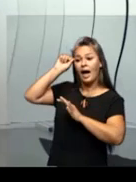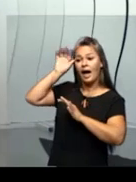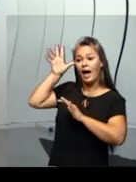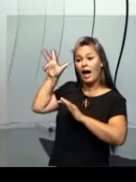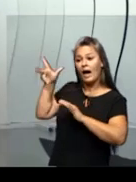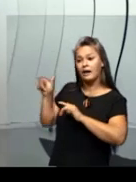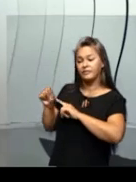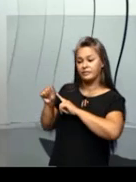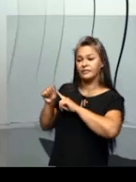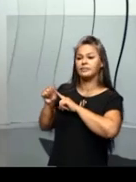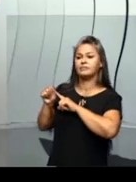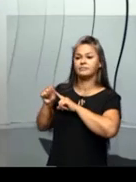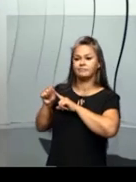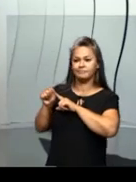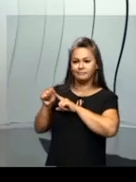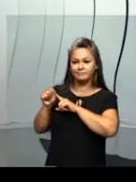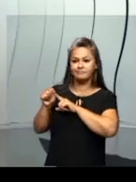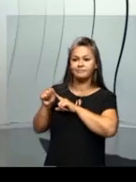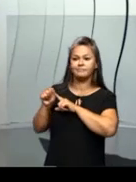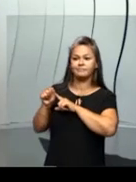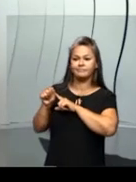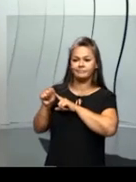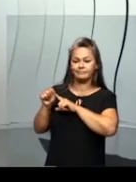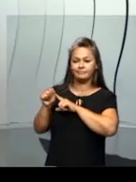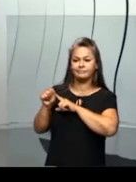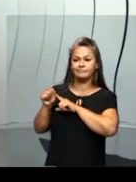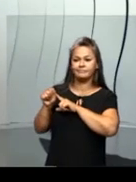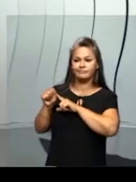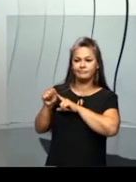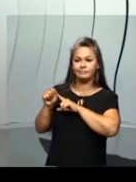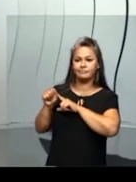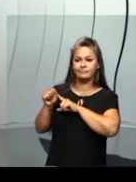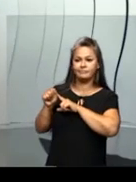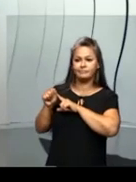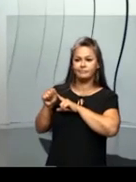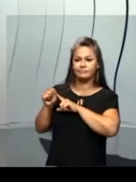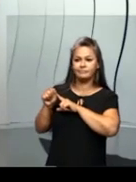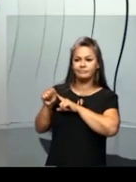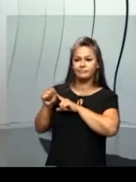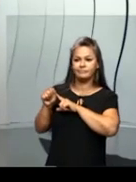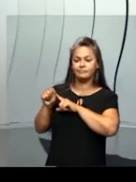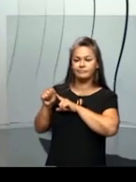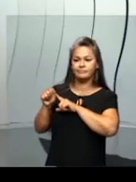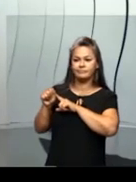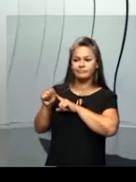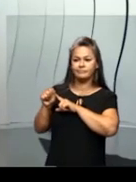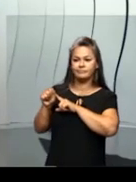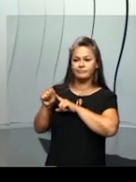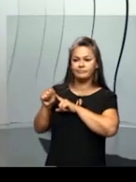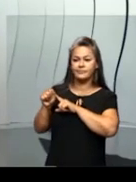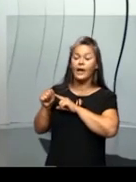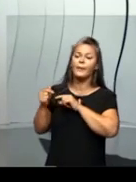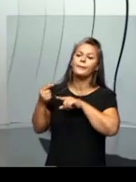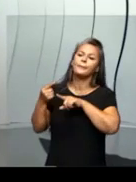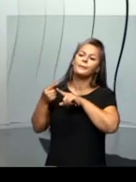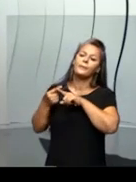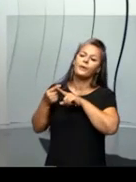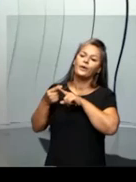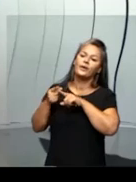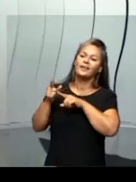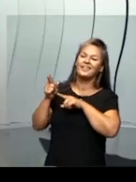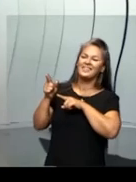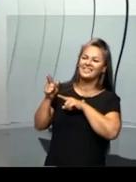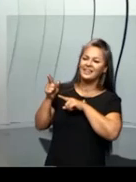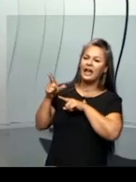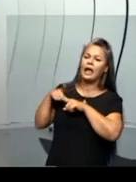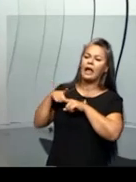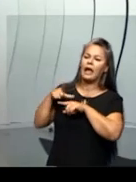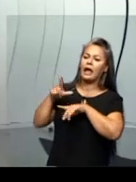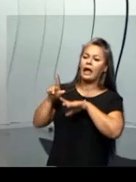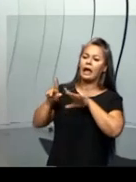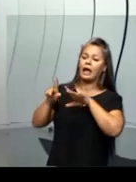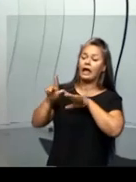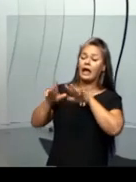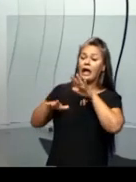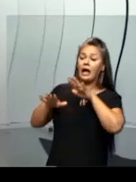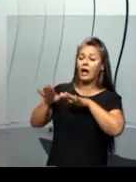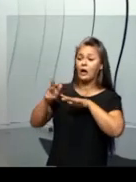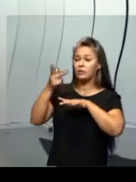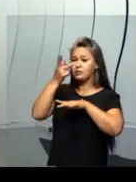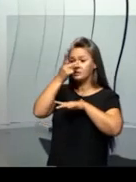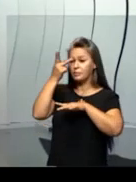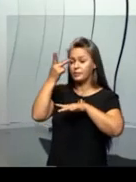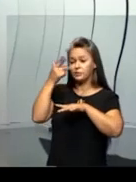projeção. O que significa, o que quer dizer essa polêmica, né? Uma vez que, além de proposições técnicas, ela